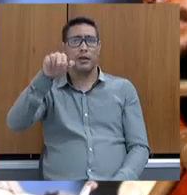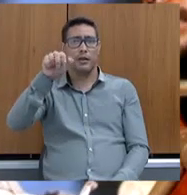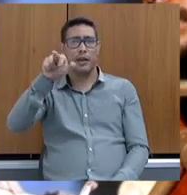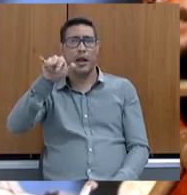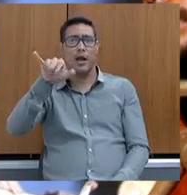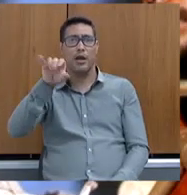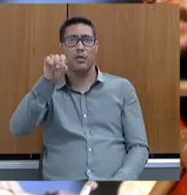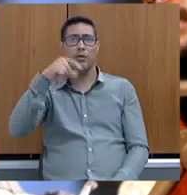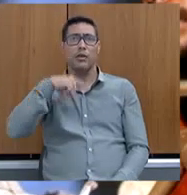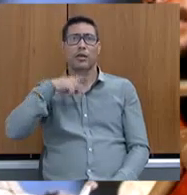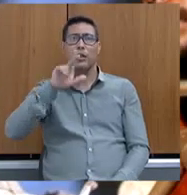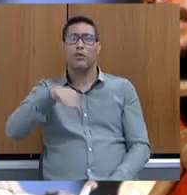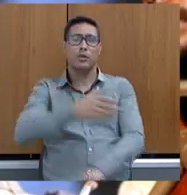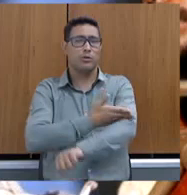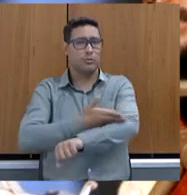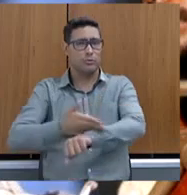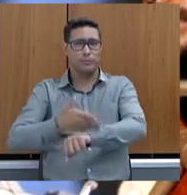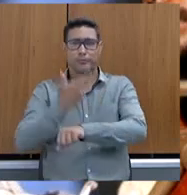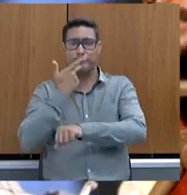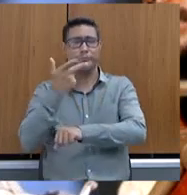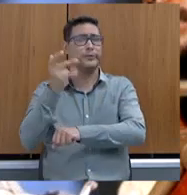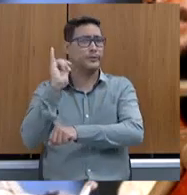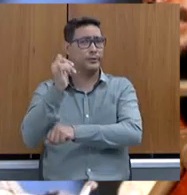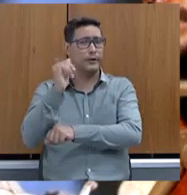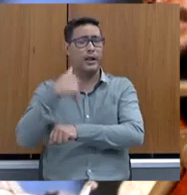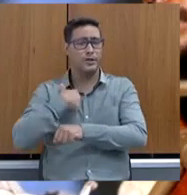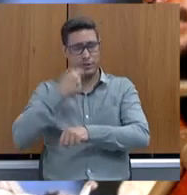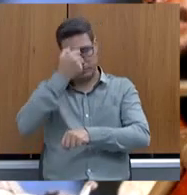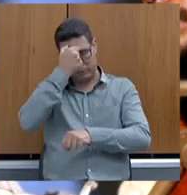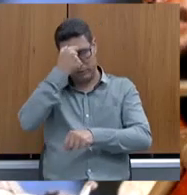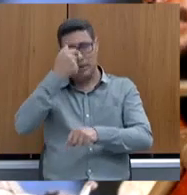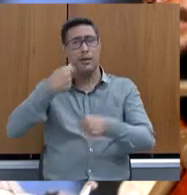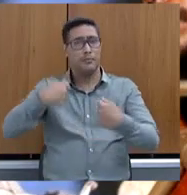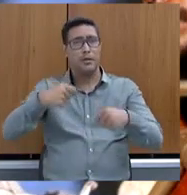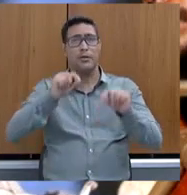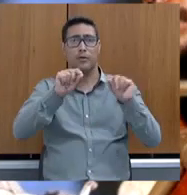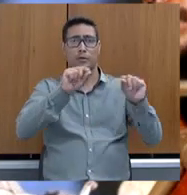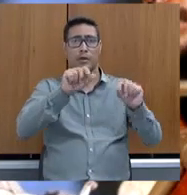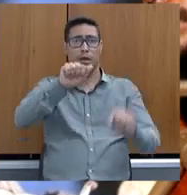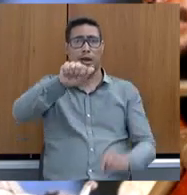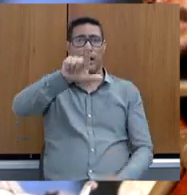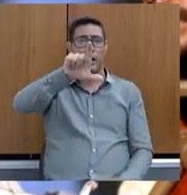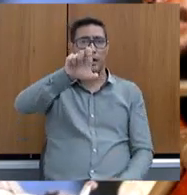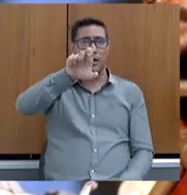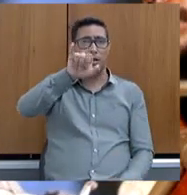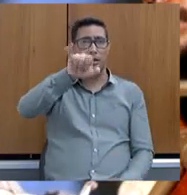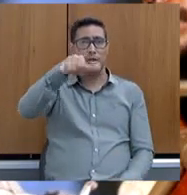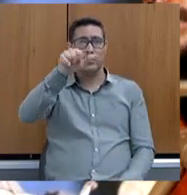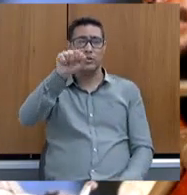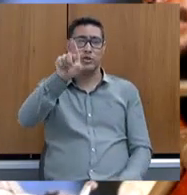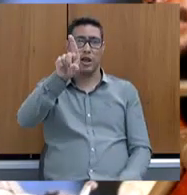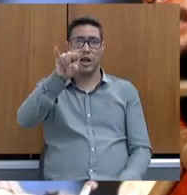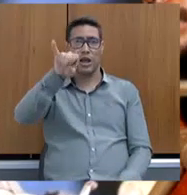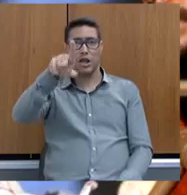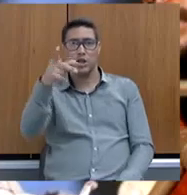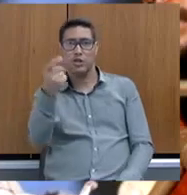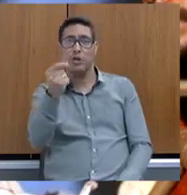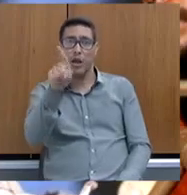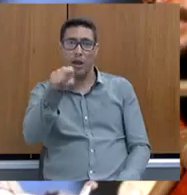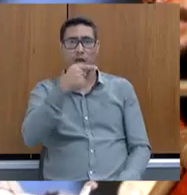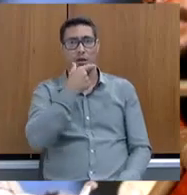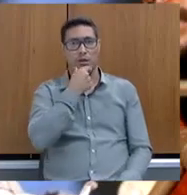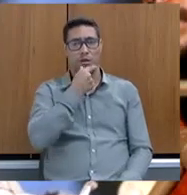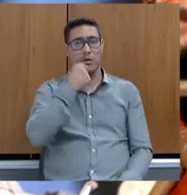e eu acho que a gente precisa de ter consciência disso também que Aleijadinho é o negro que tem